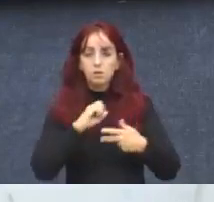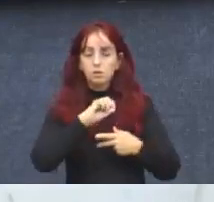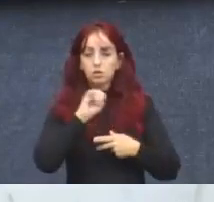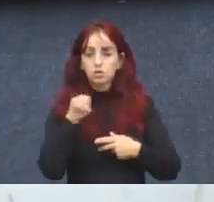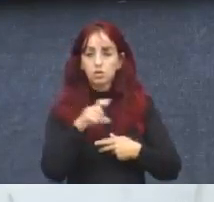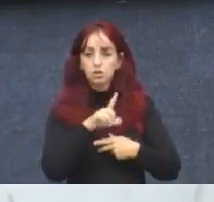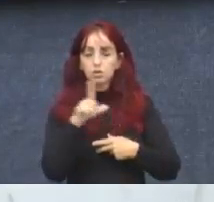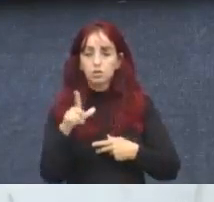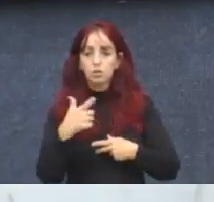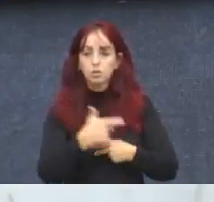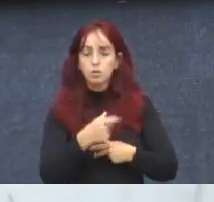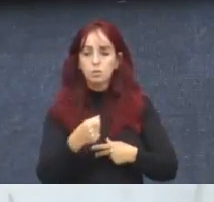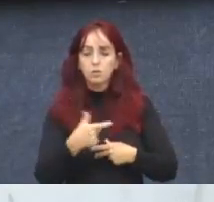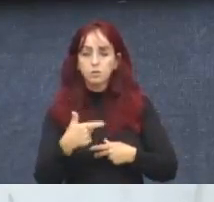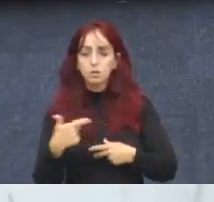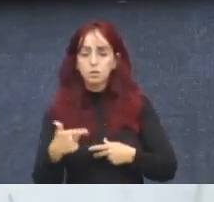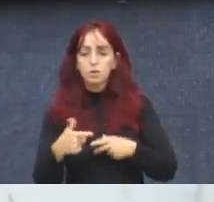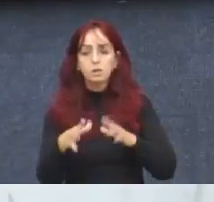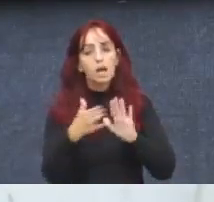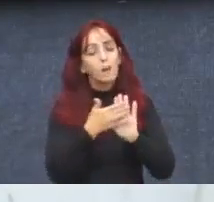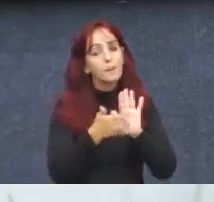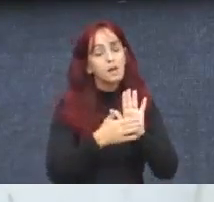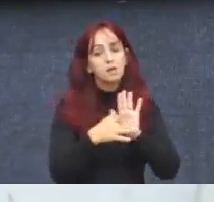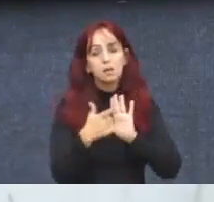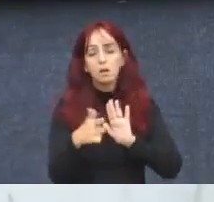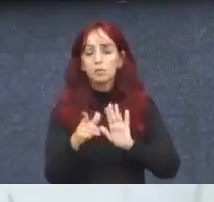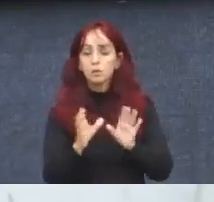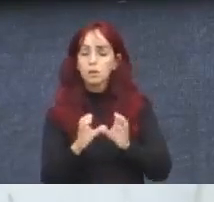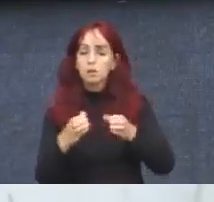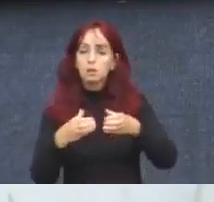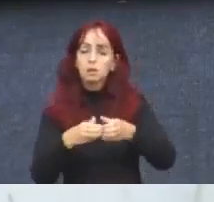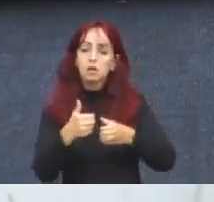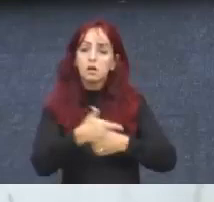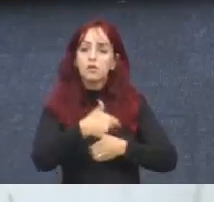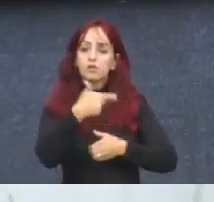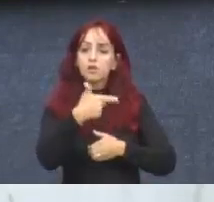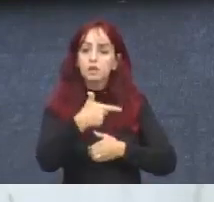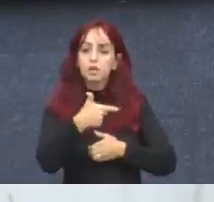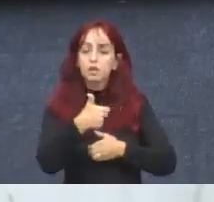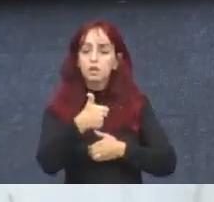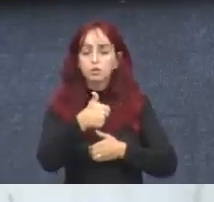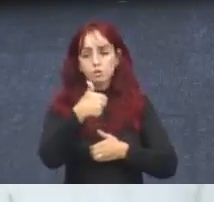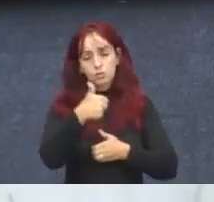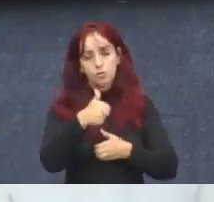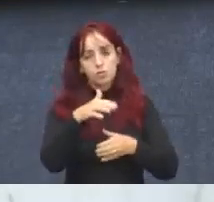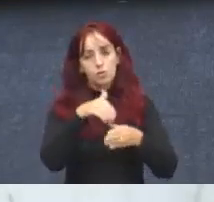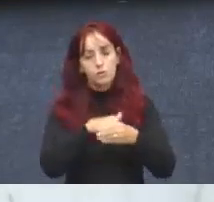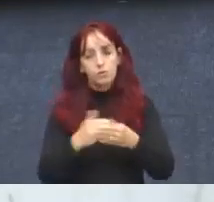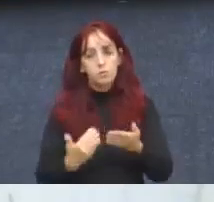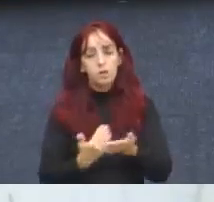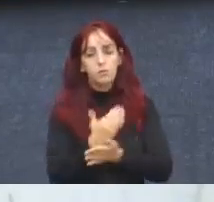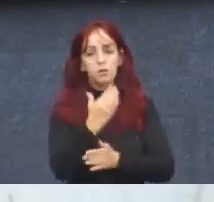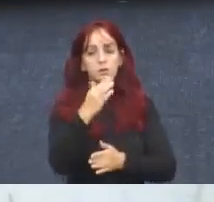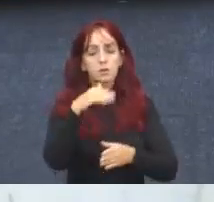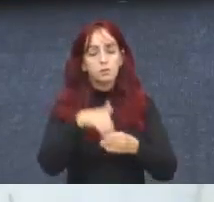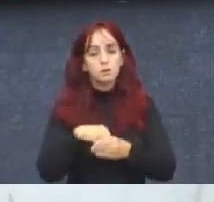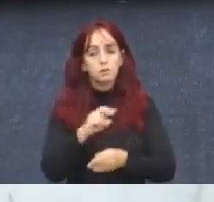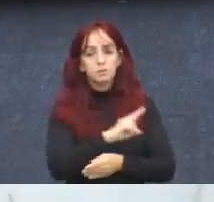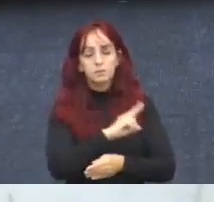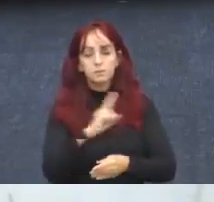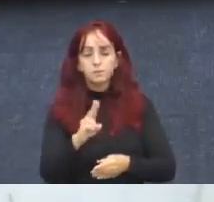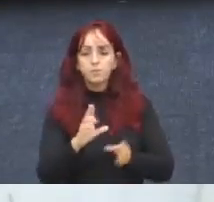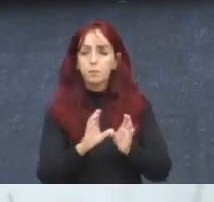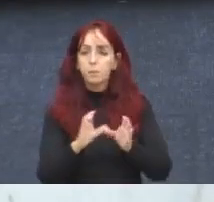há emendas, quórum, maioria dos membros da Câmara, são 21 votos para aprová-lo. A votação é nominal. Pareceres das